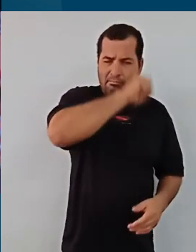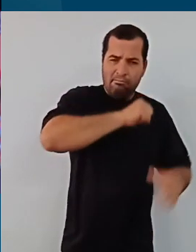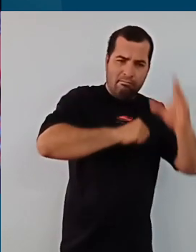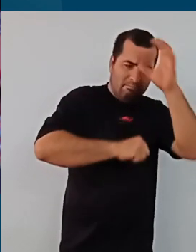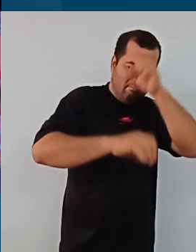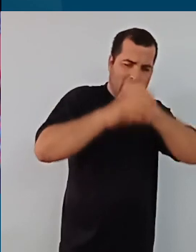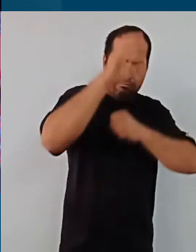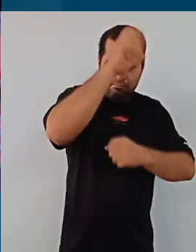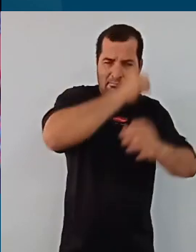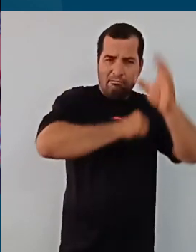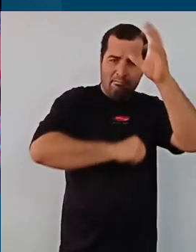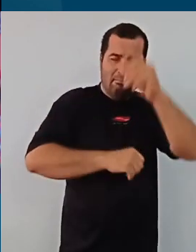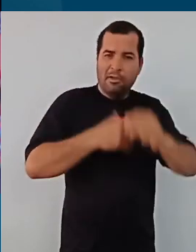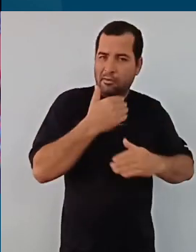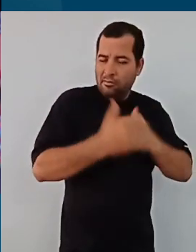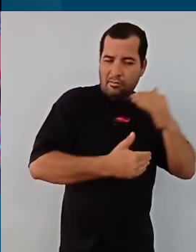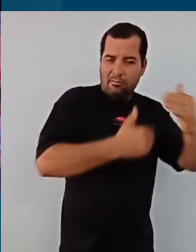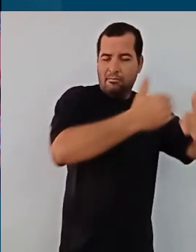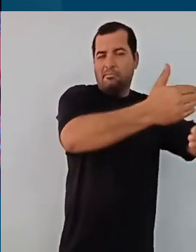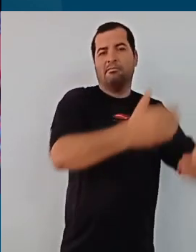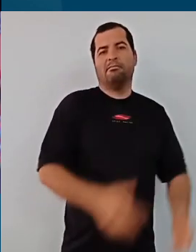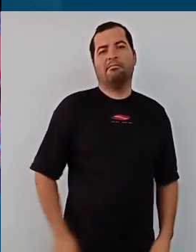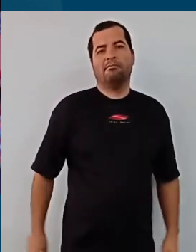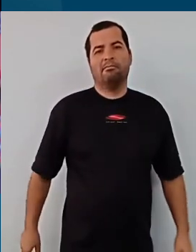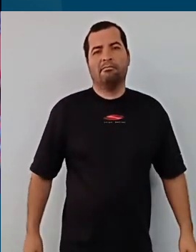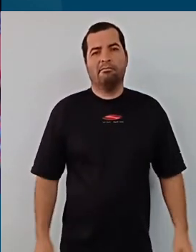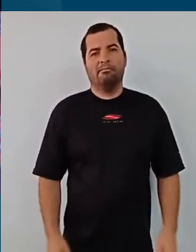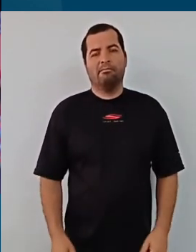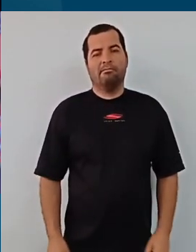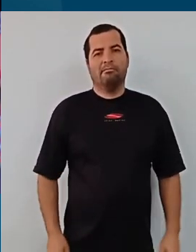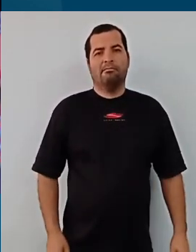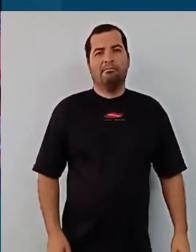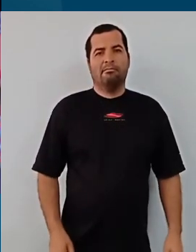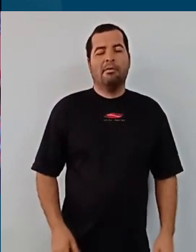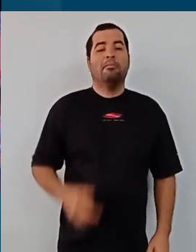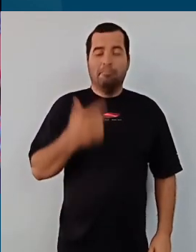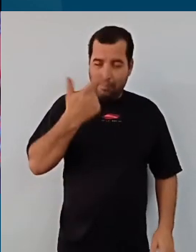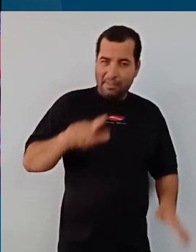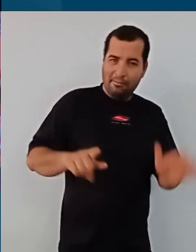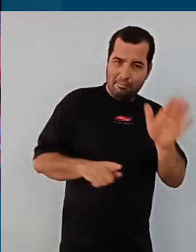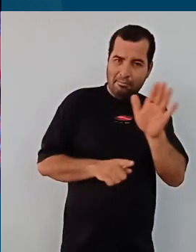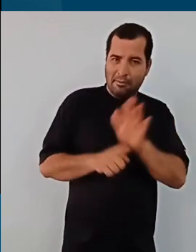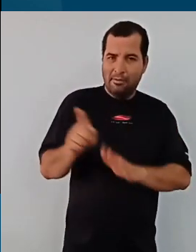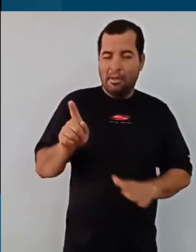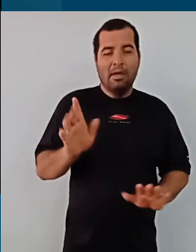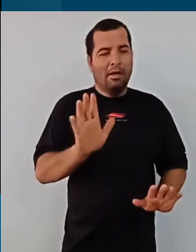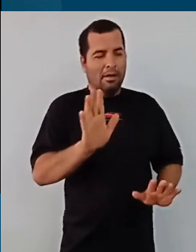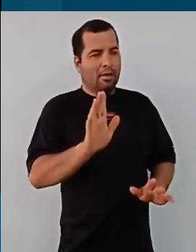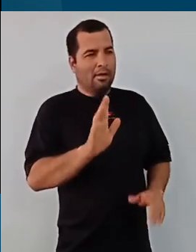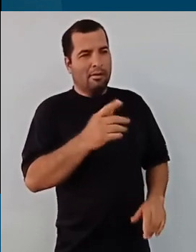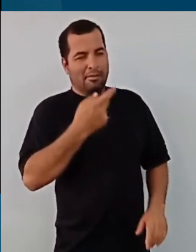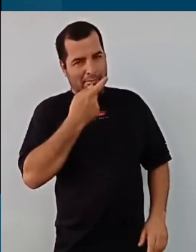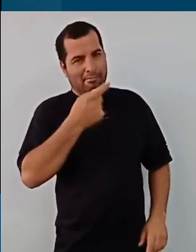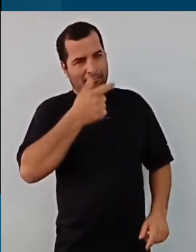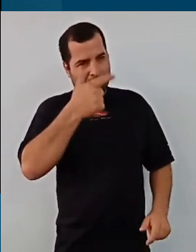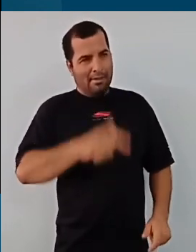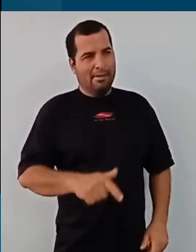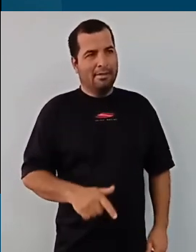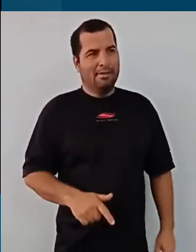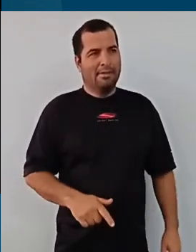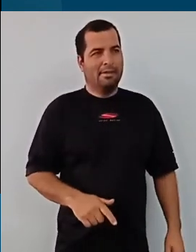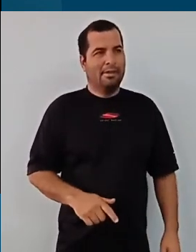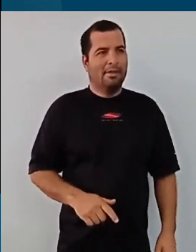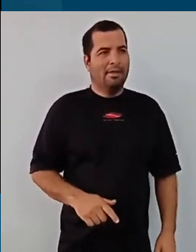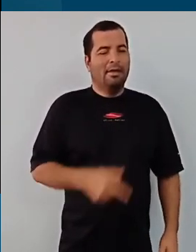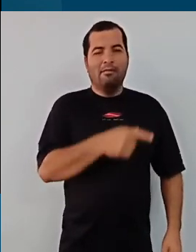ter que fazer isso constantemente. Bom, vamos lá para as próximas perguntas. Eu queria pegar um ganchinho. Tá bom.